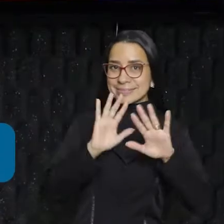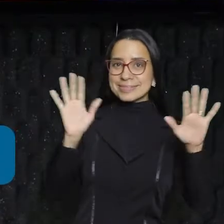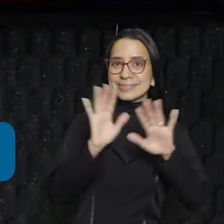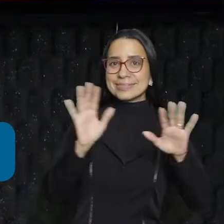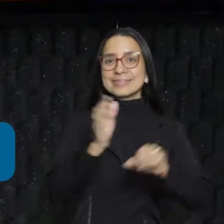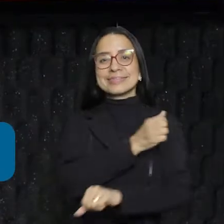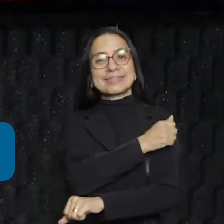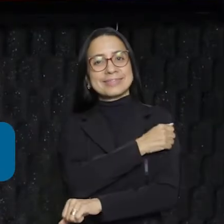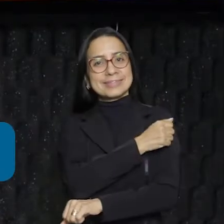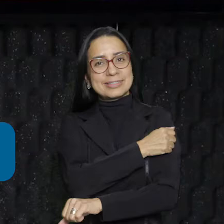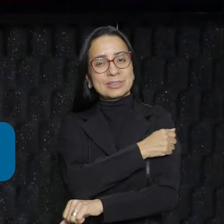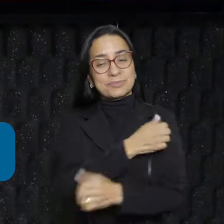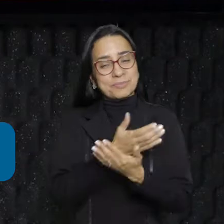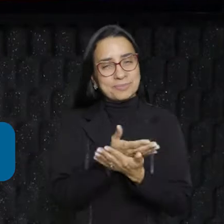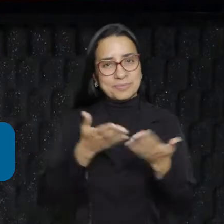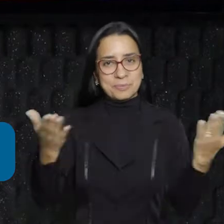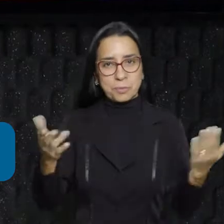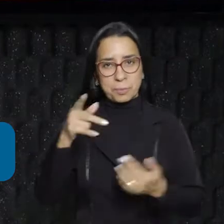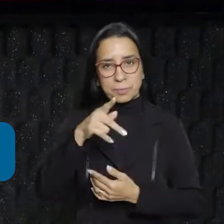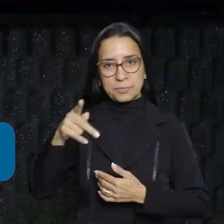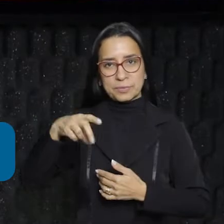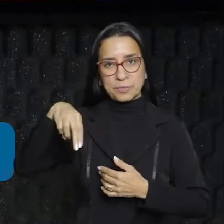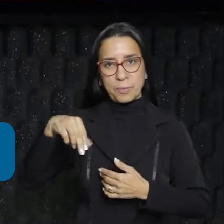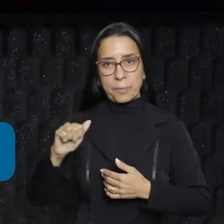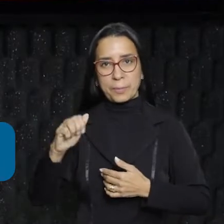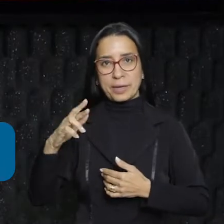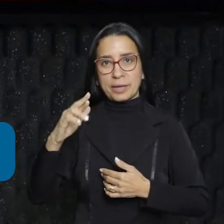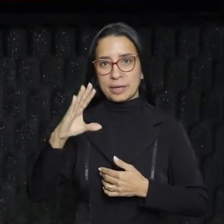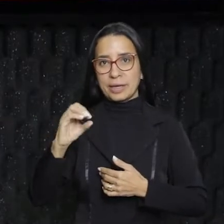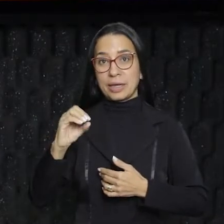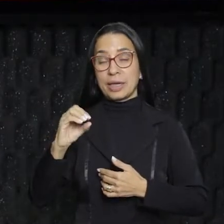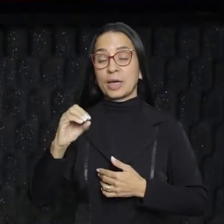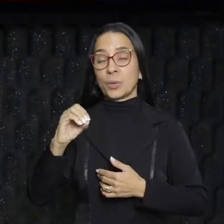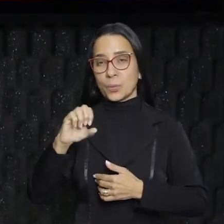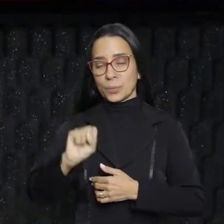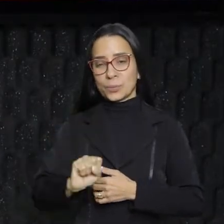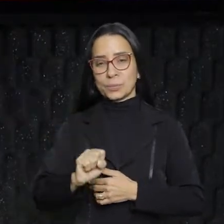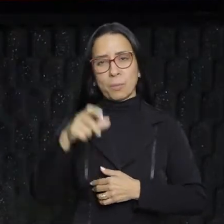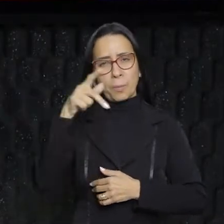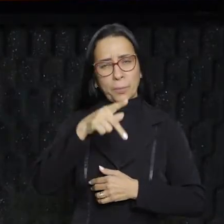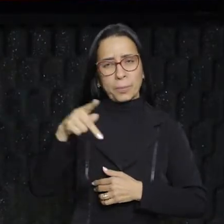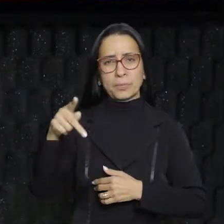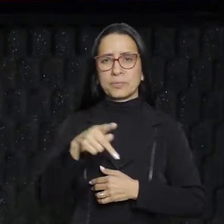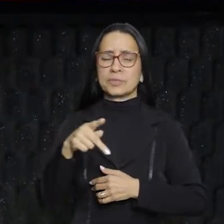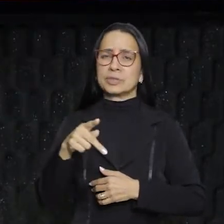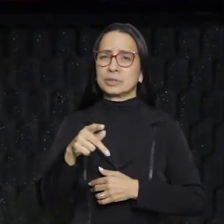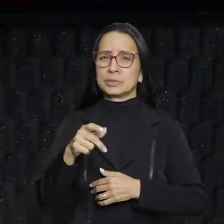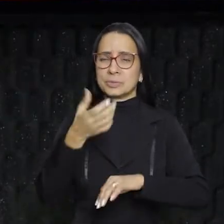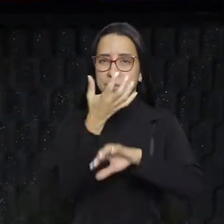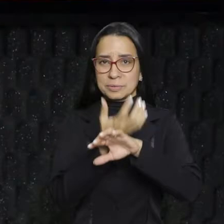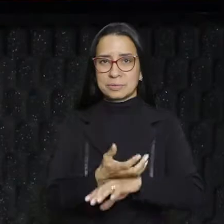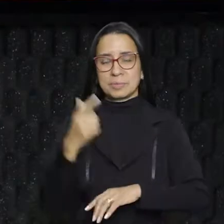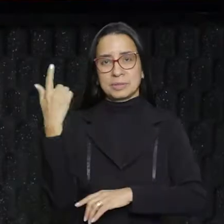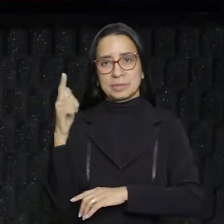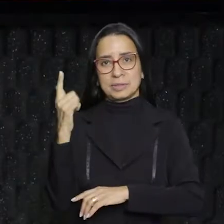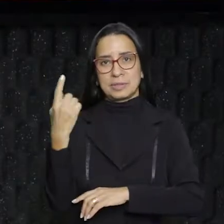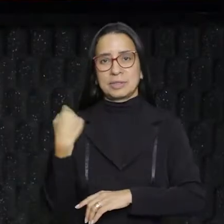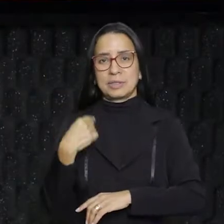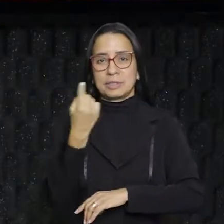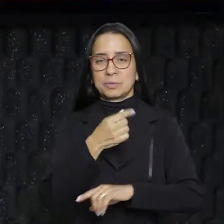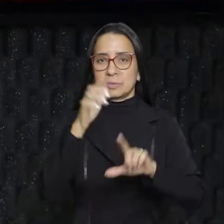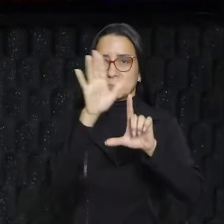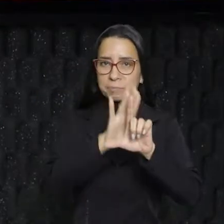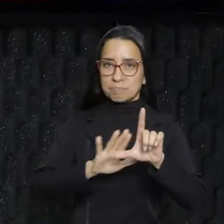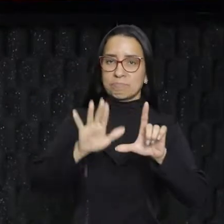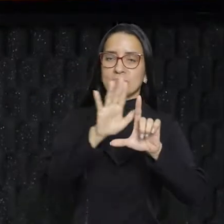Salve, salve, galerinha! Eu sou o professor Marcos Vinícius, teu professor de Geografia da nossa